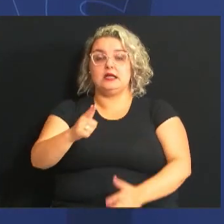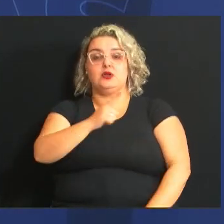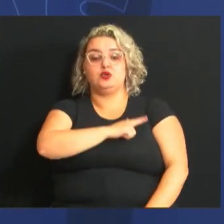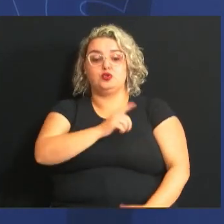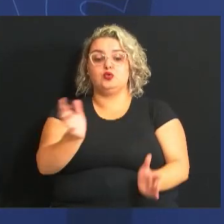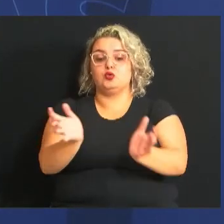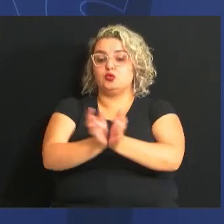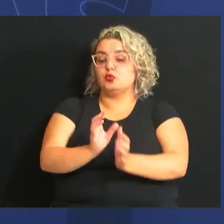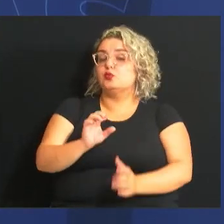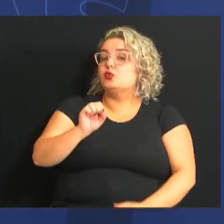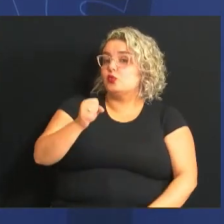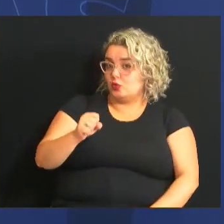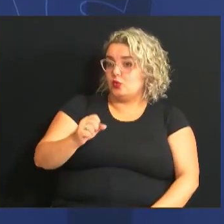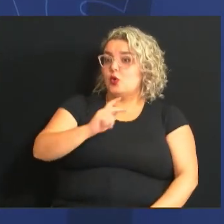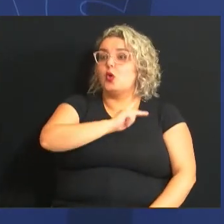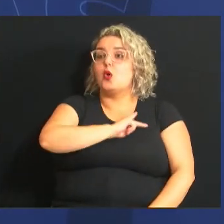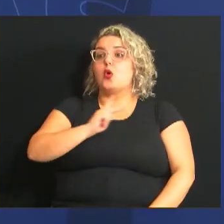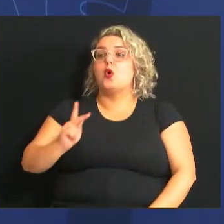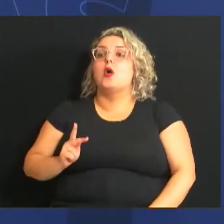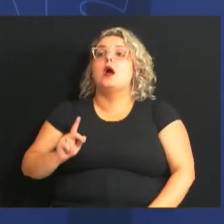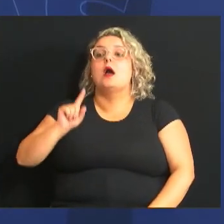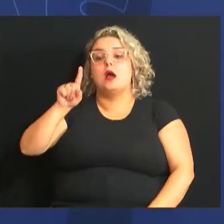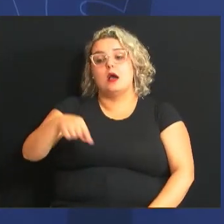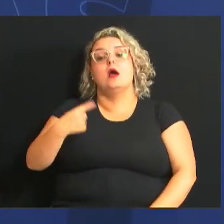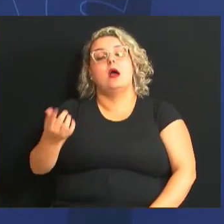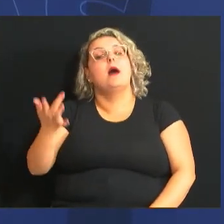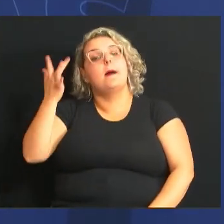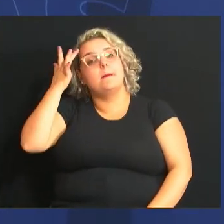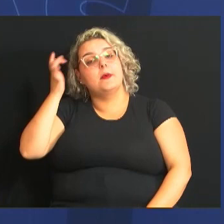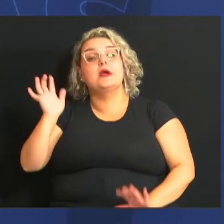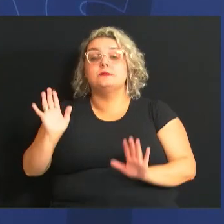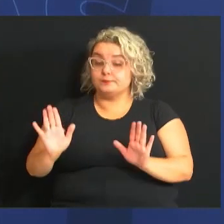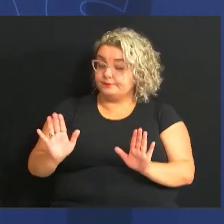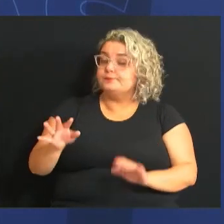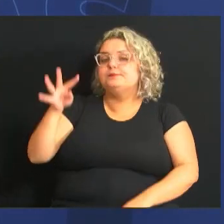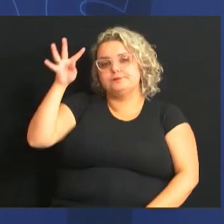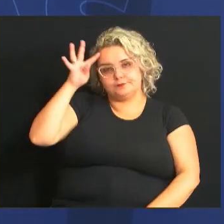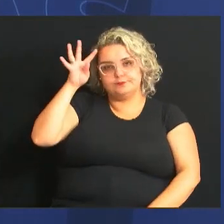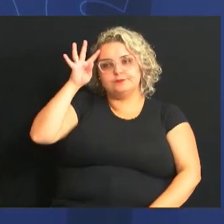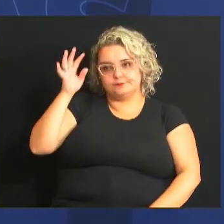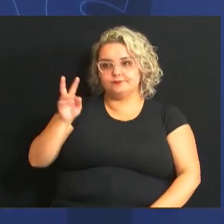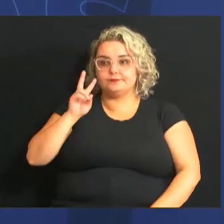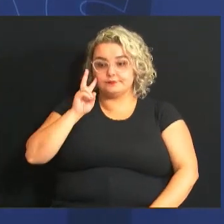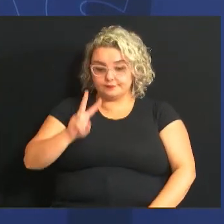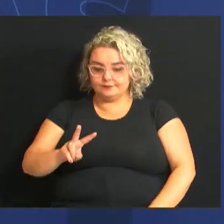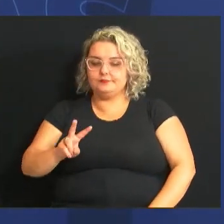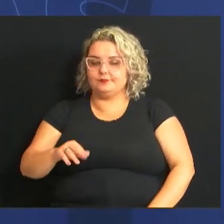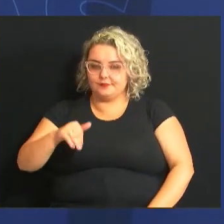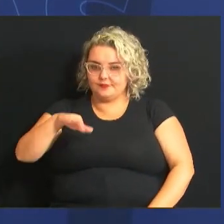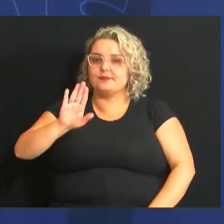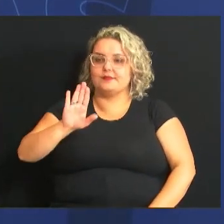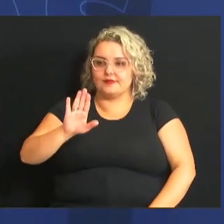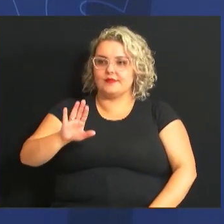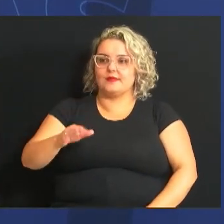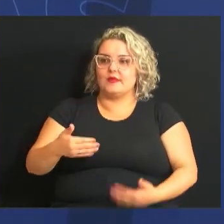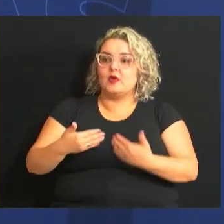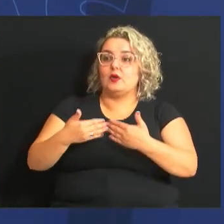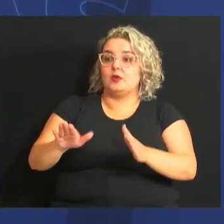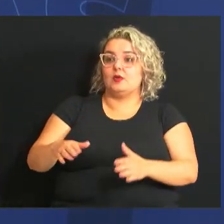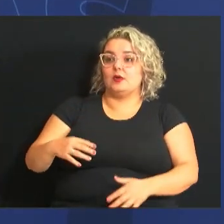Ponte Preta estreia somente amanhã, então nesta quarta-feira a gente fala mais sobre a estreia da